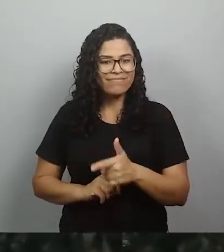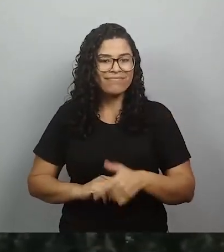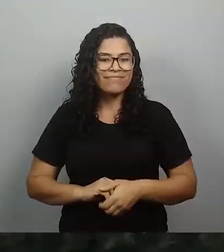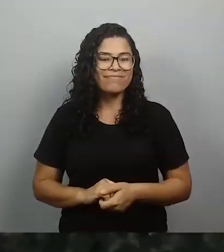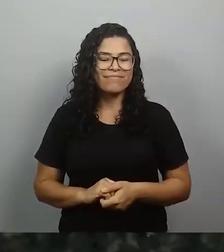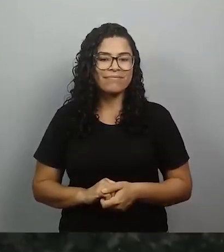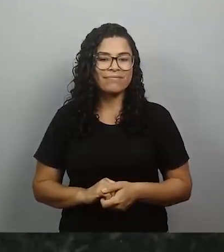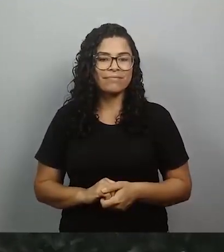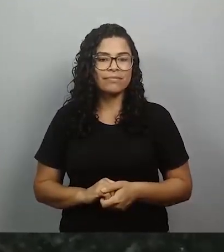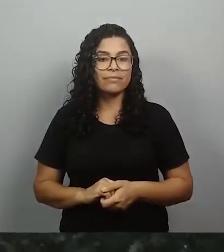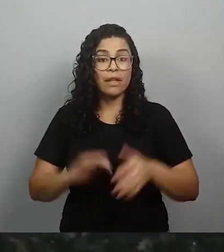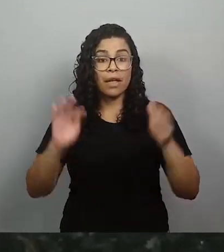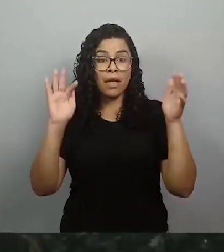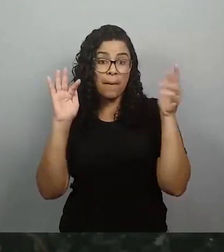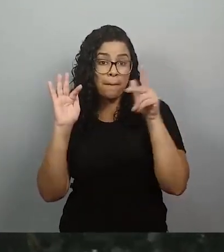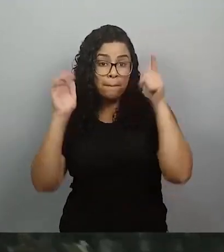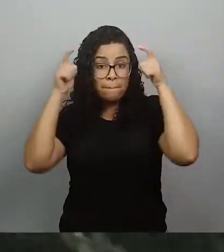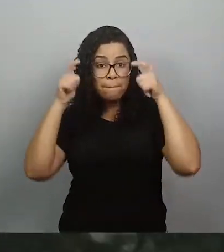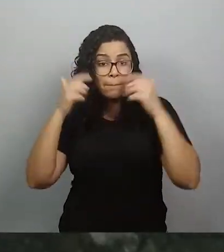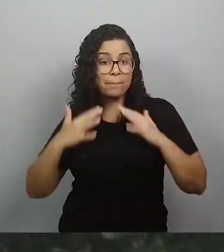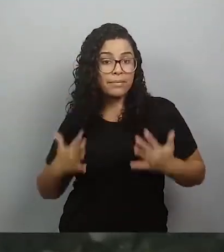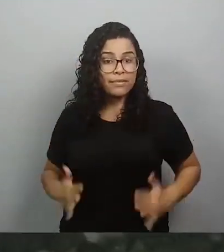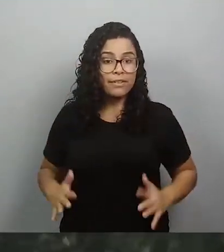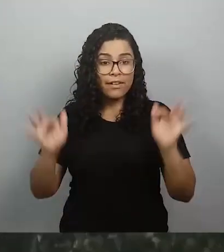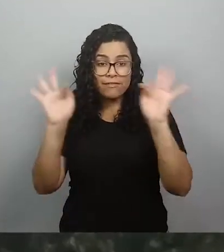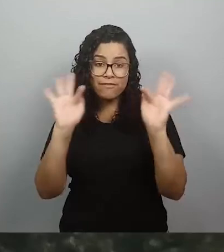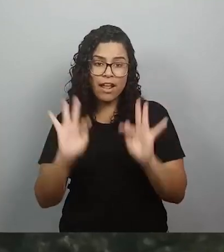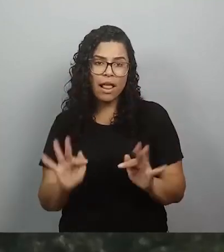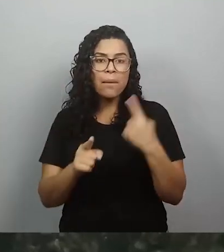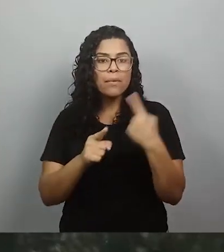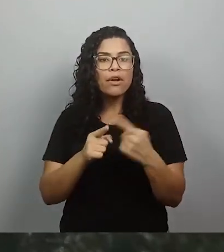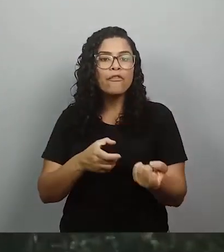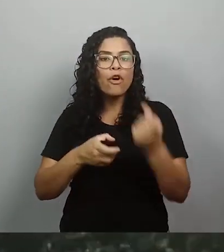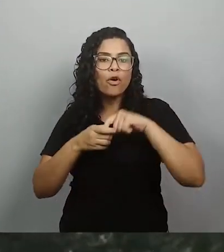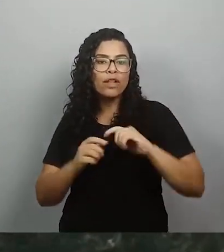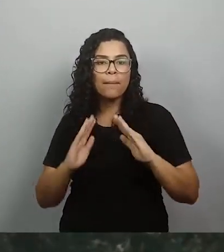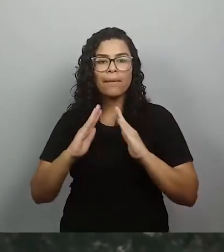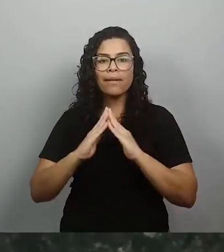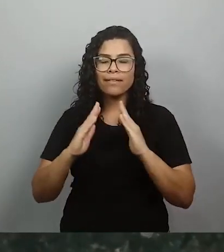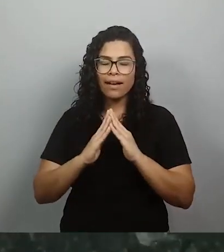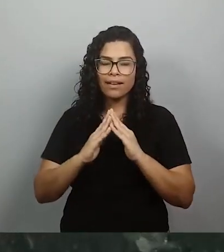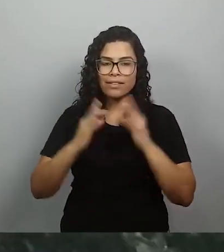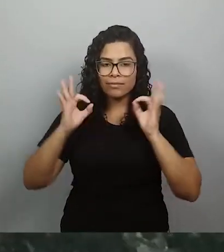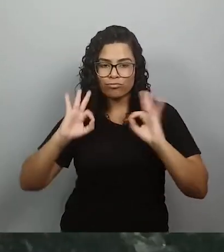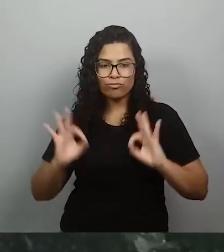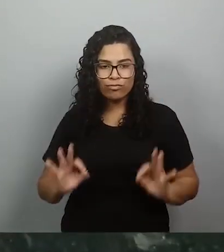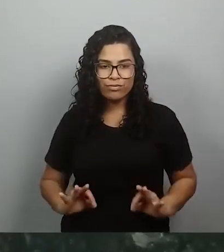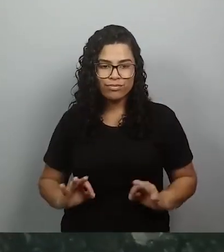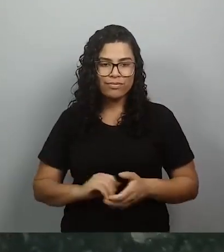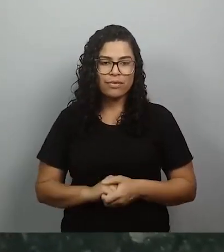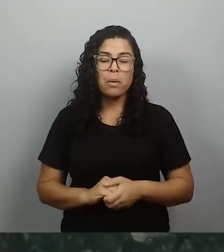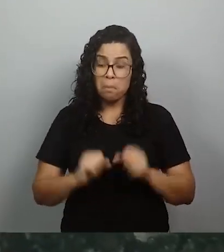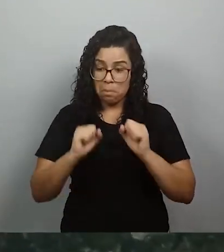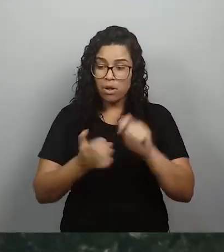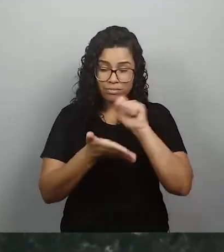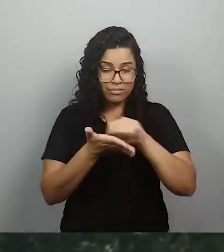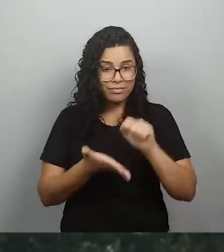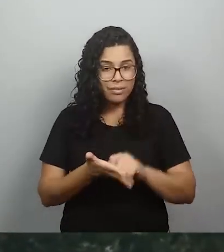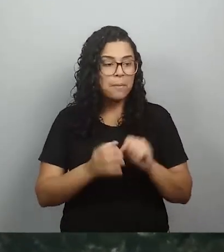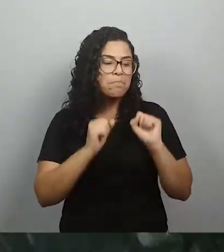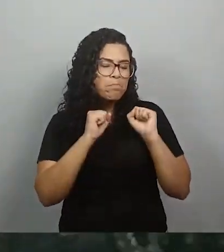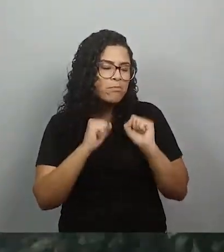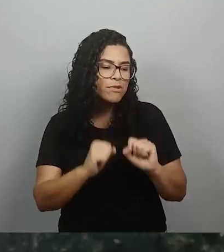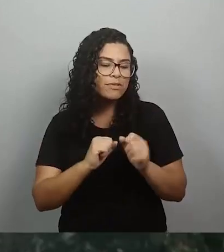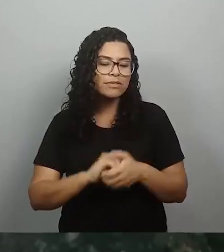A princesa ficou feliz porque poderia voltar para casa, tomar um banho e se arrumar? Aham. Posso escrever assim?